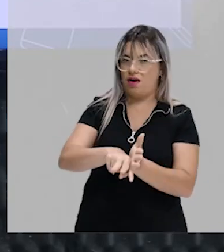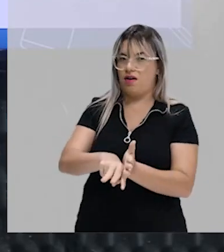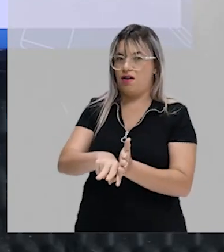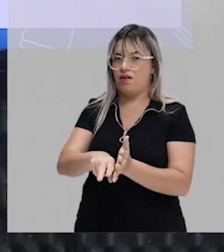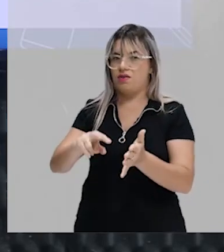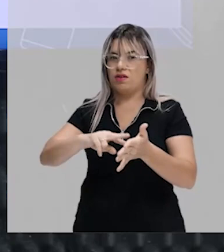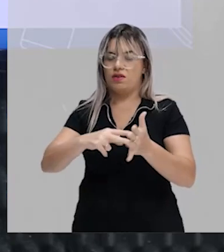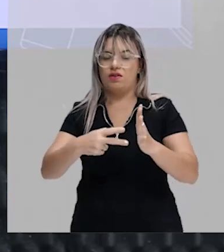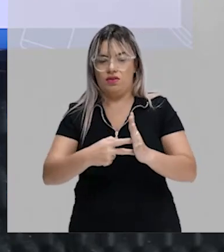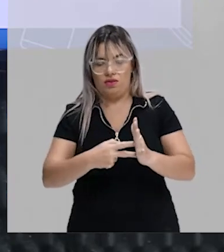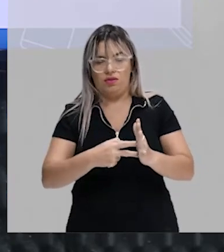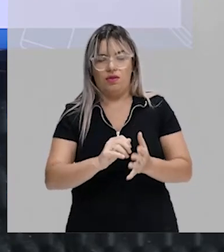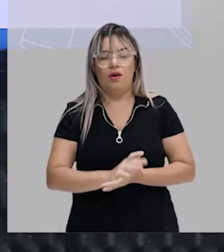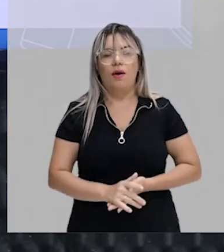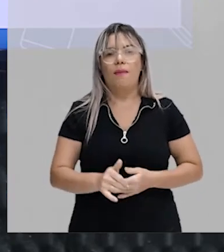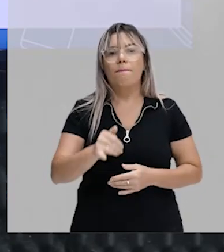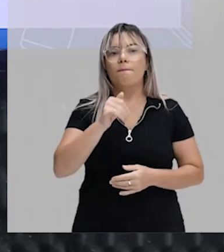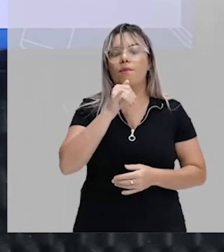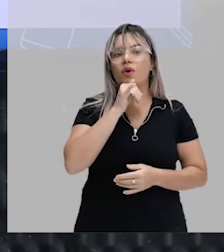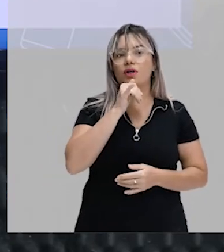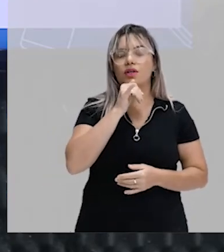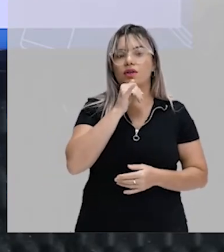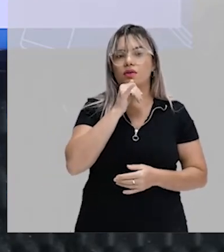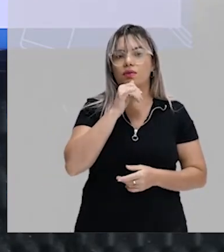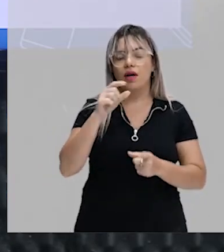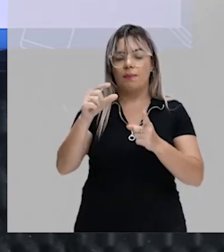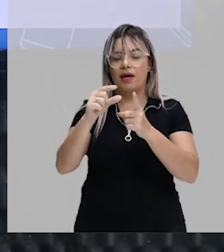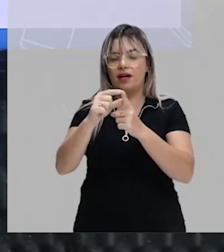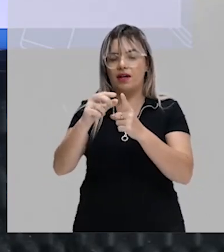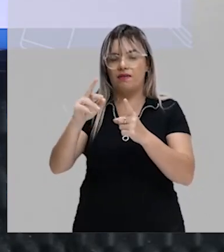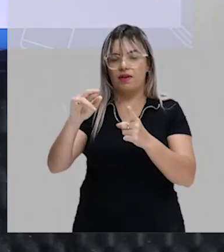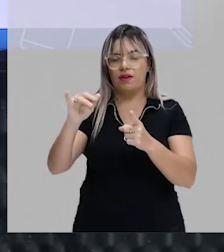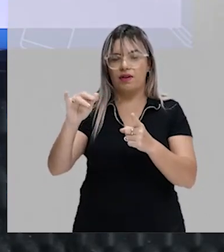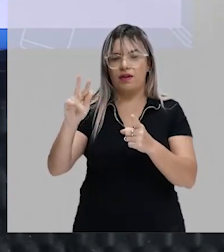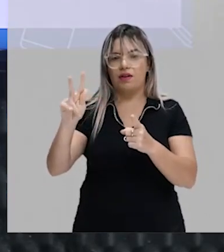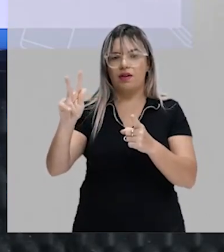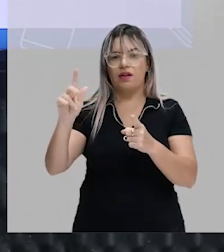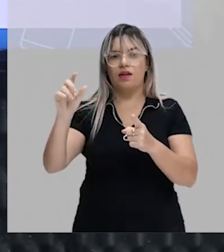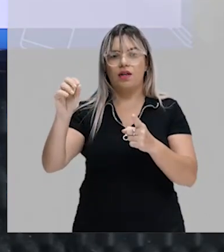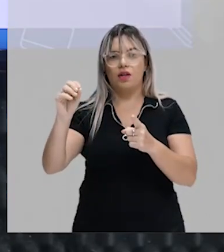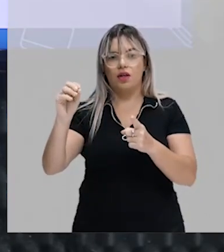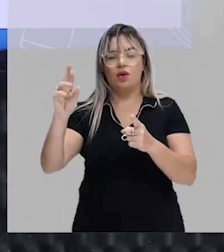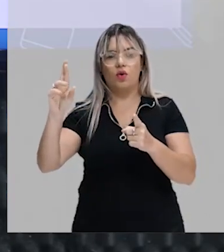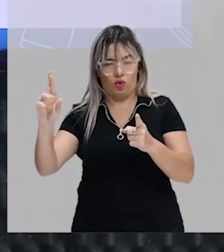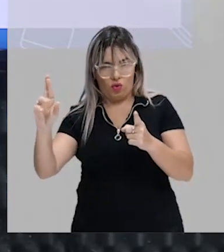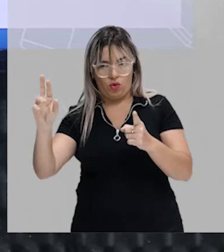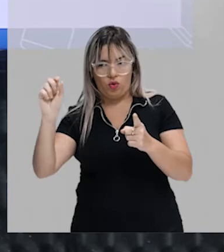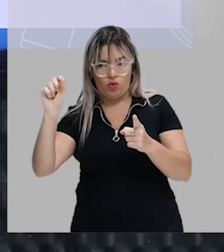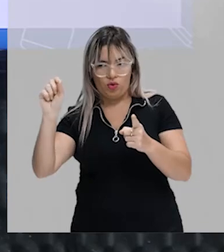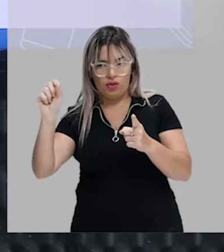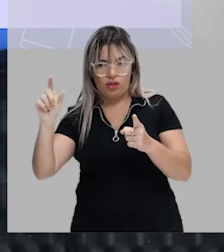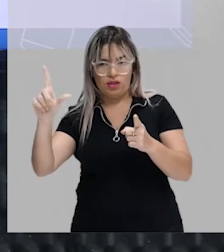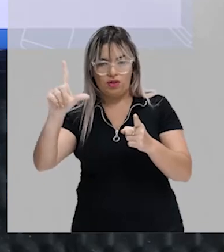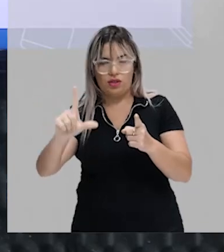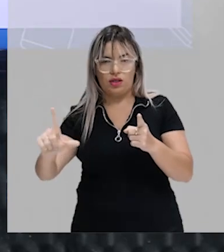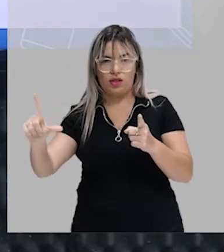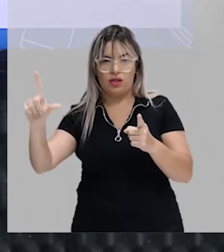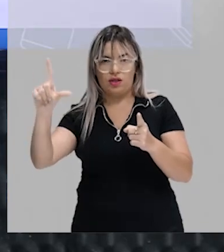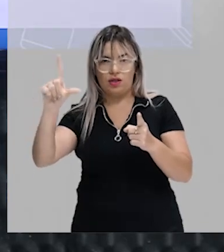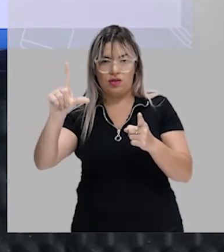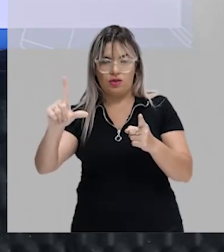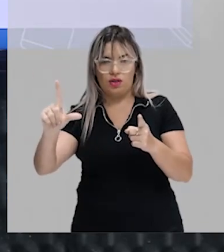de rigor, de estética dentro da literatura, é diferente da estética dentro da beleza